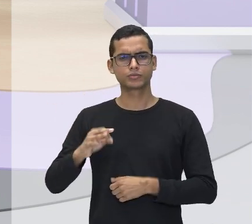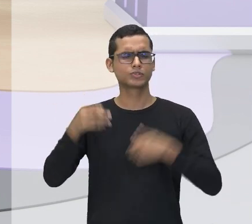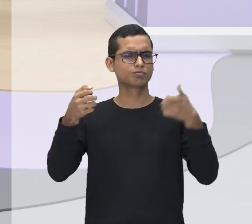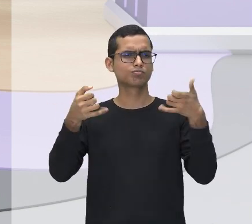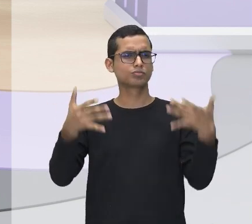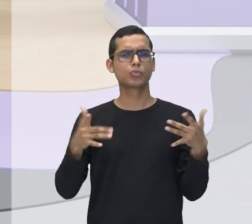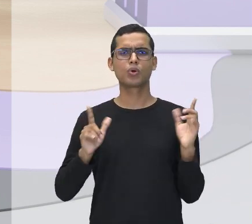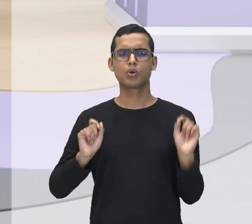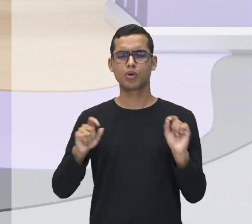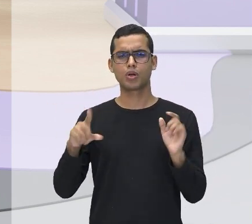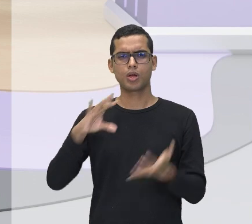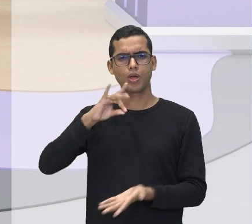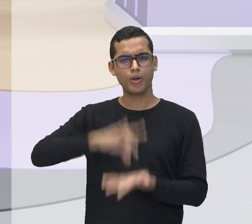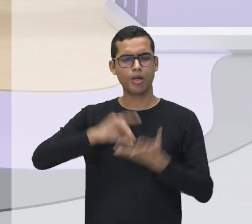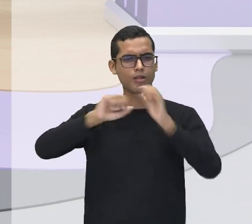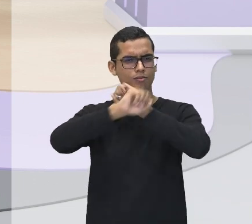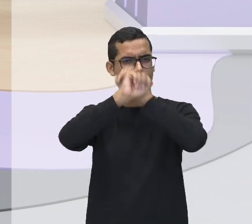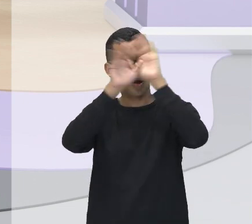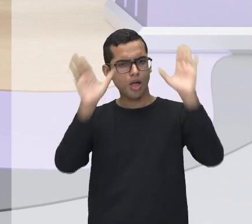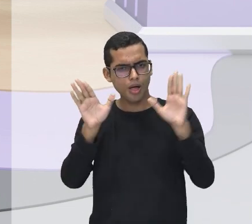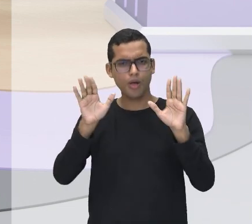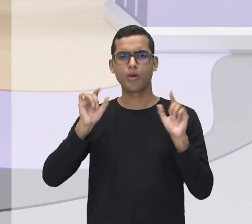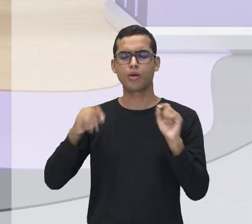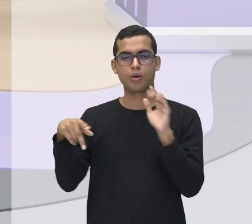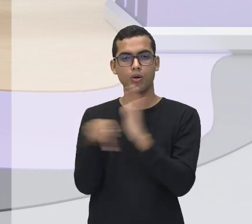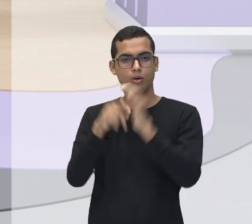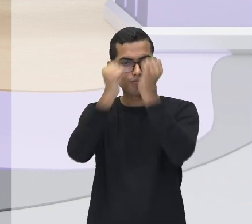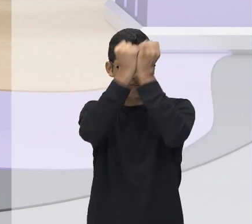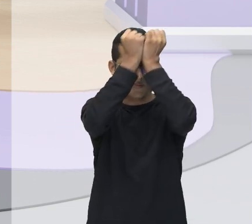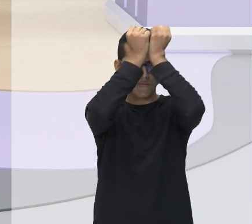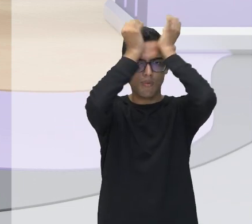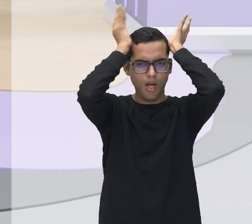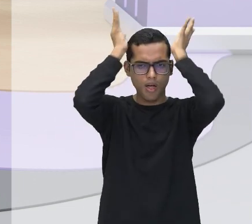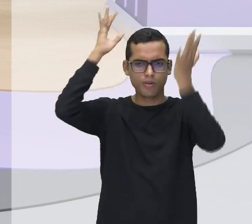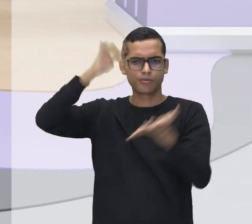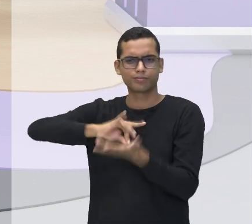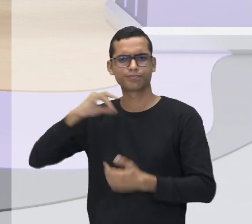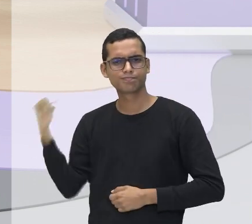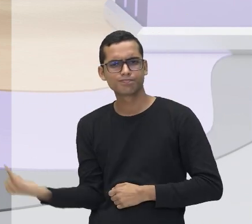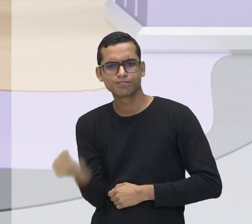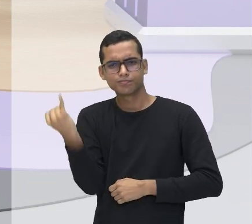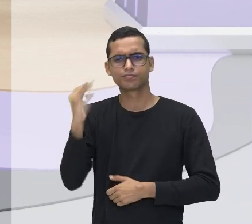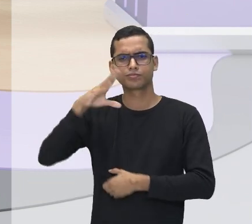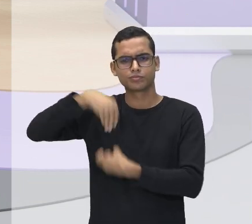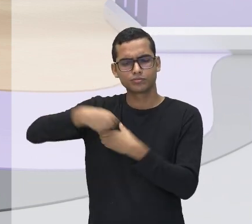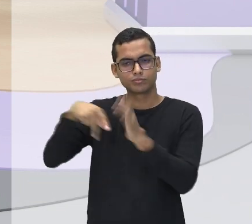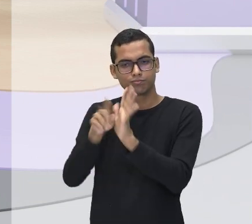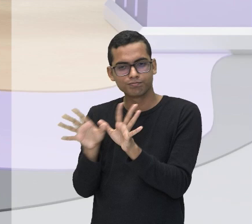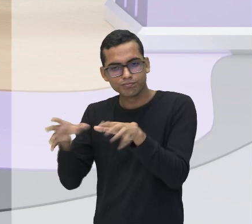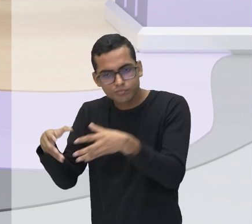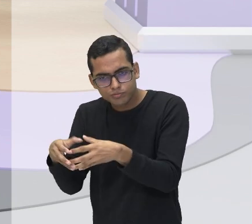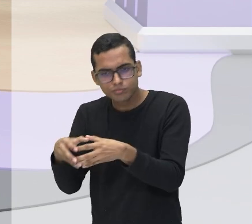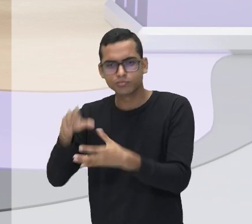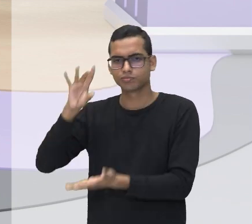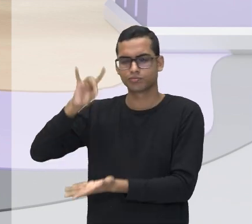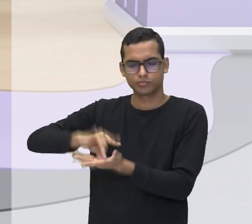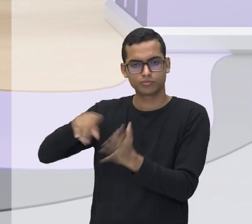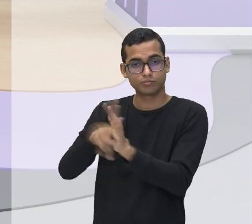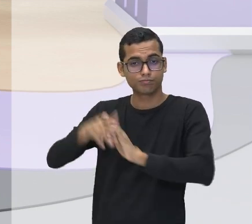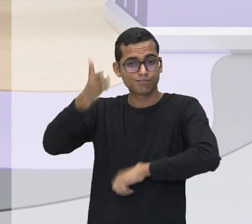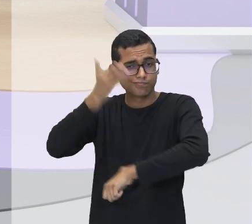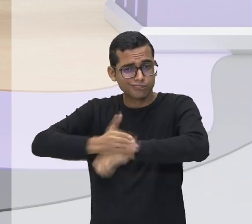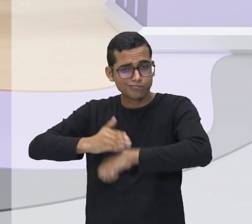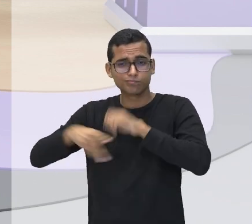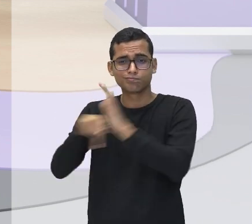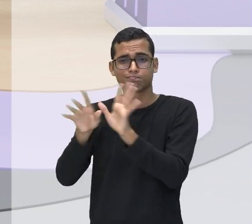diz, né, com muita precisão o que é o pajé e a sua importância para a comunidade, né, a importância de suas práticas para